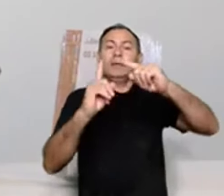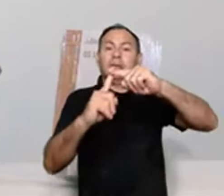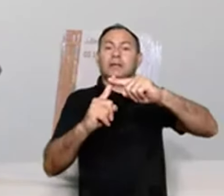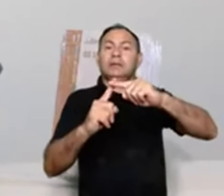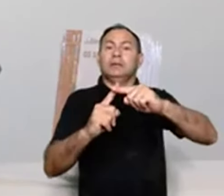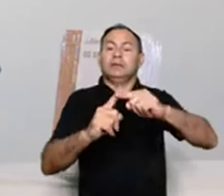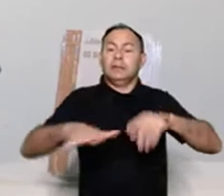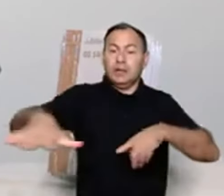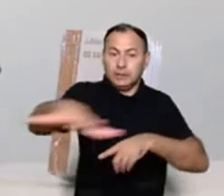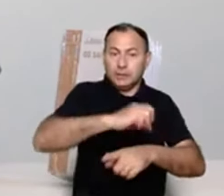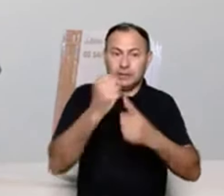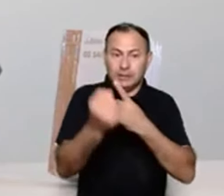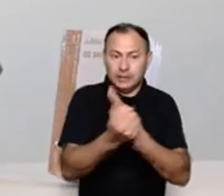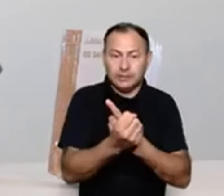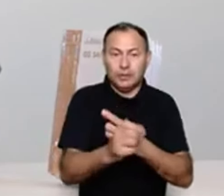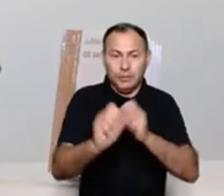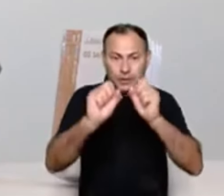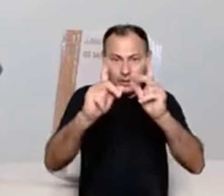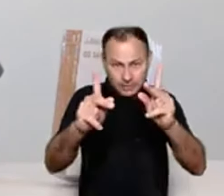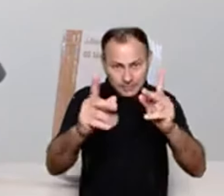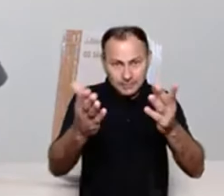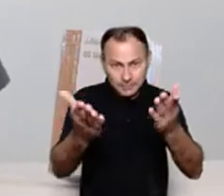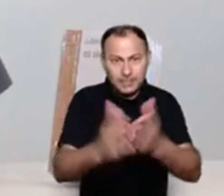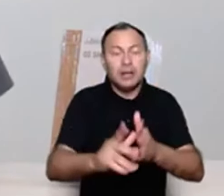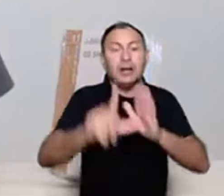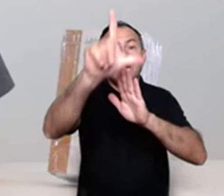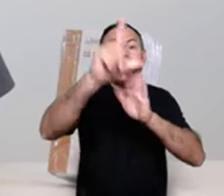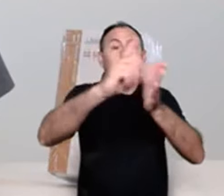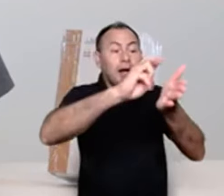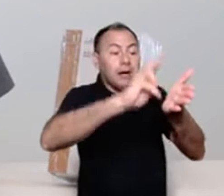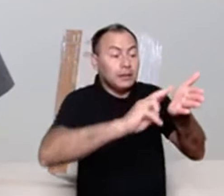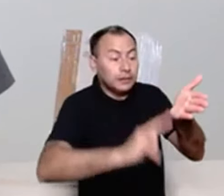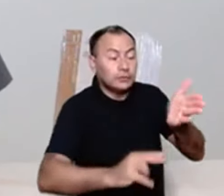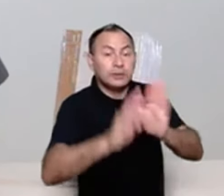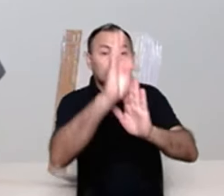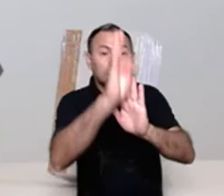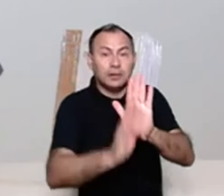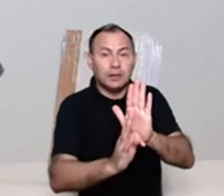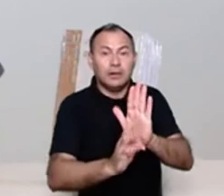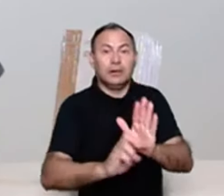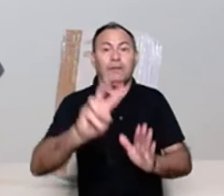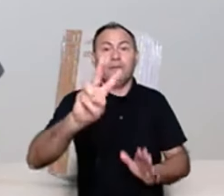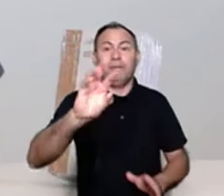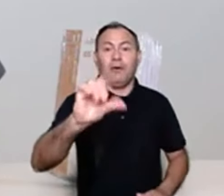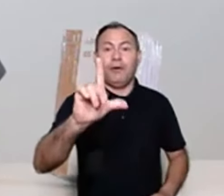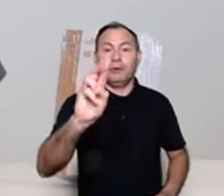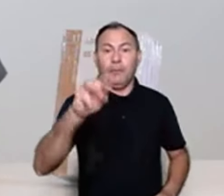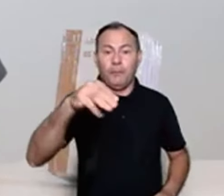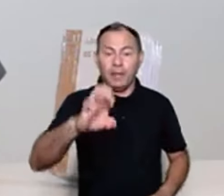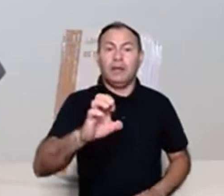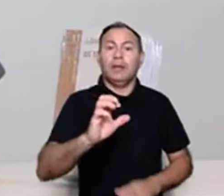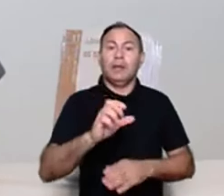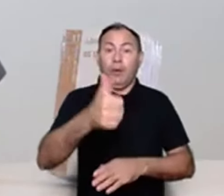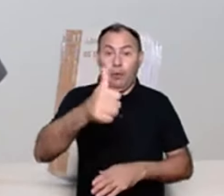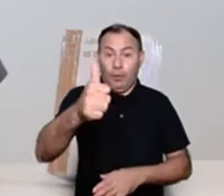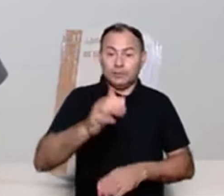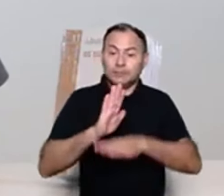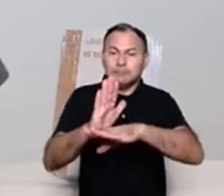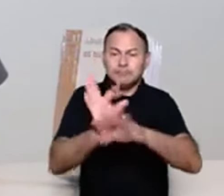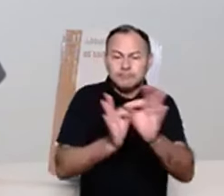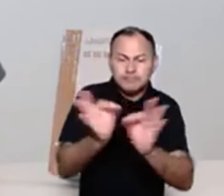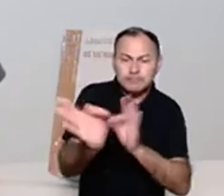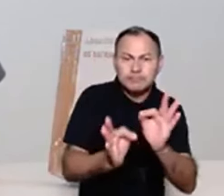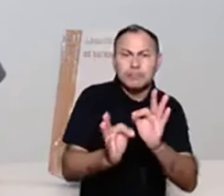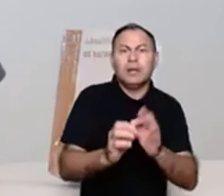igreja e a sociedade. Que a leitura deste texto do volume 11 nos ajude também a nos